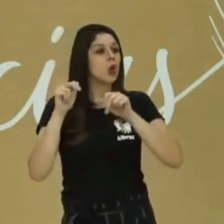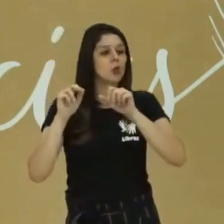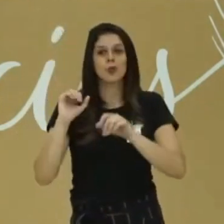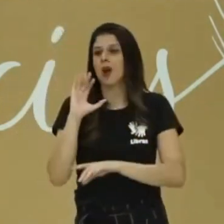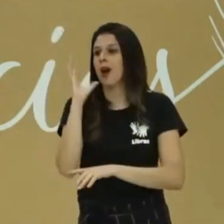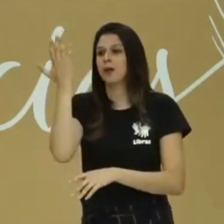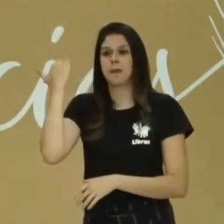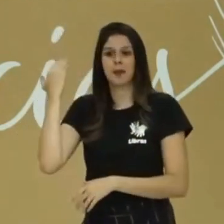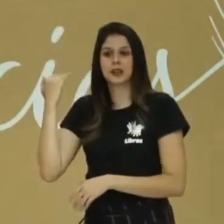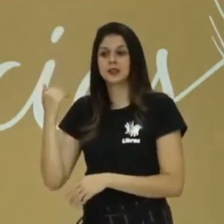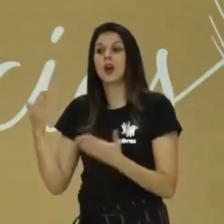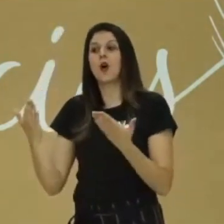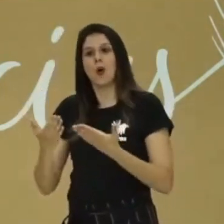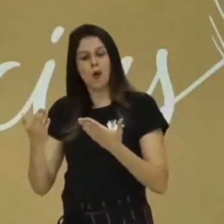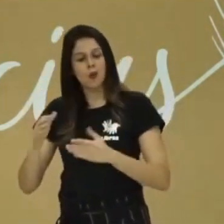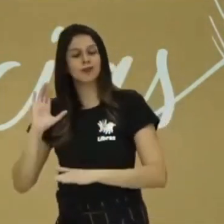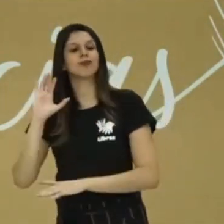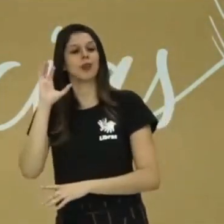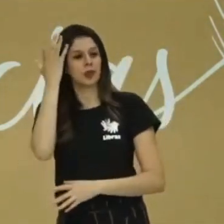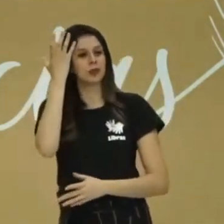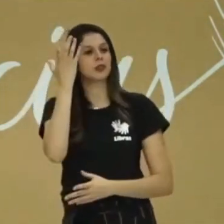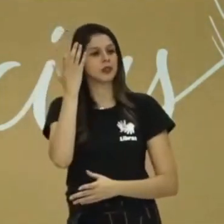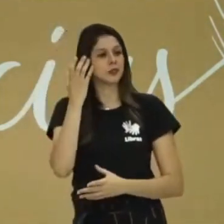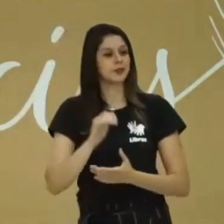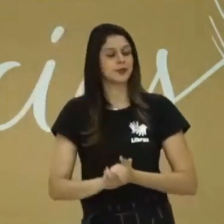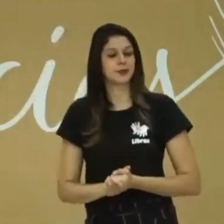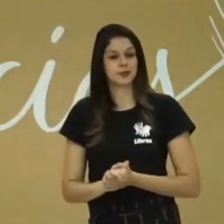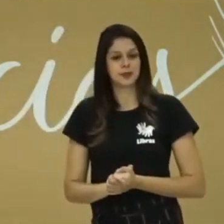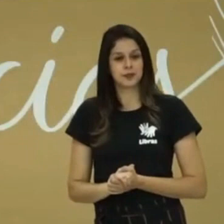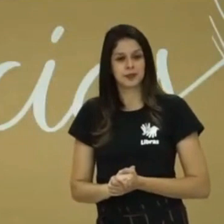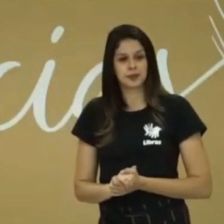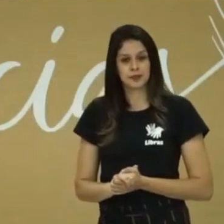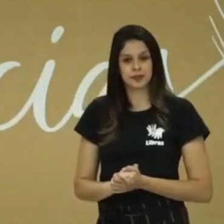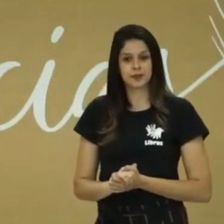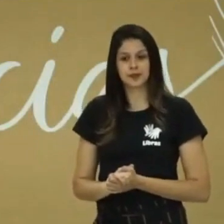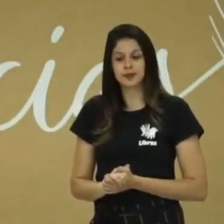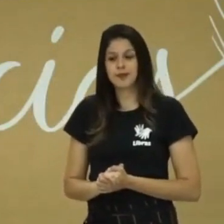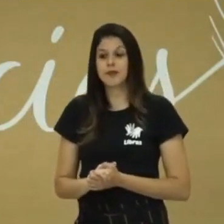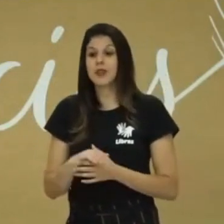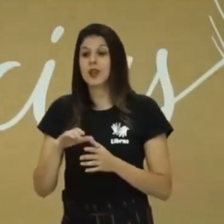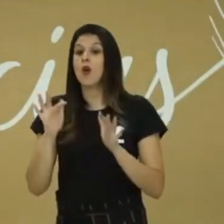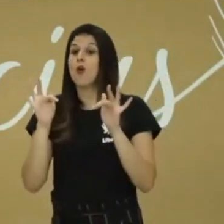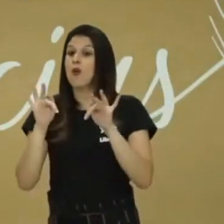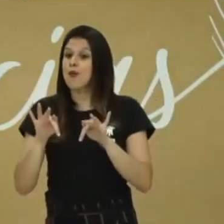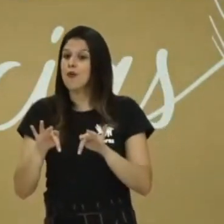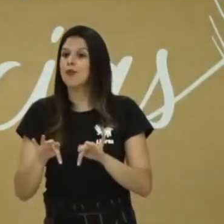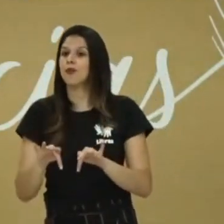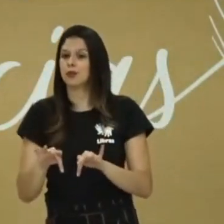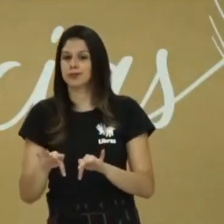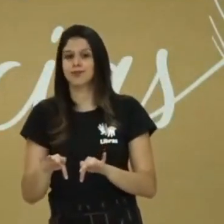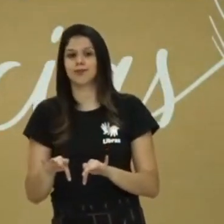nunca aconteceram estão acontecendo Oi e o fim está chegando